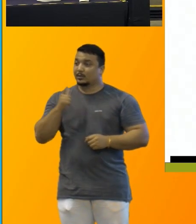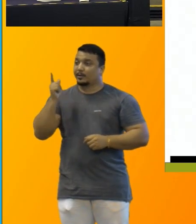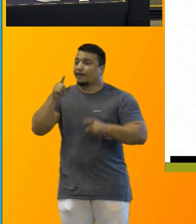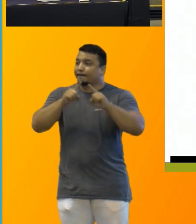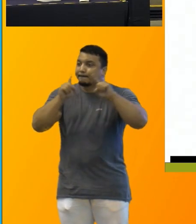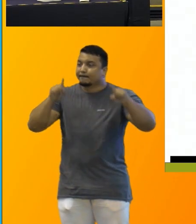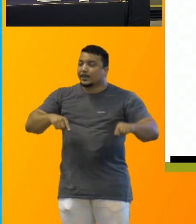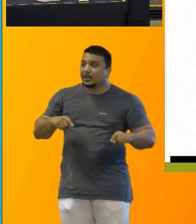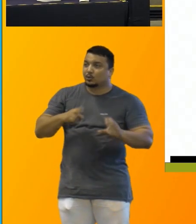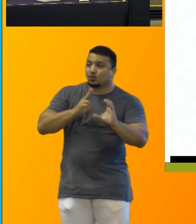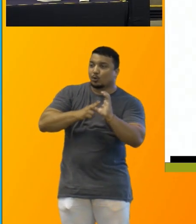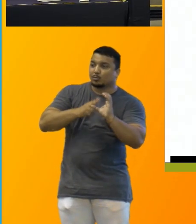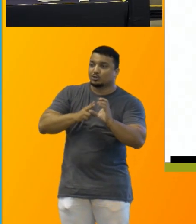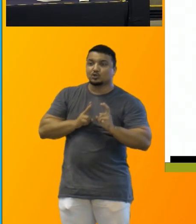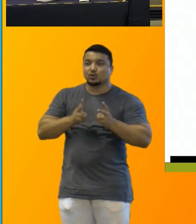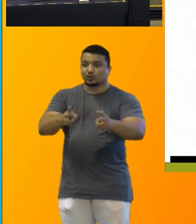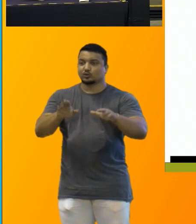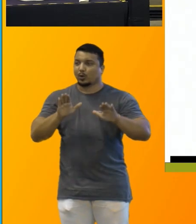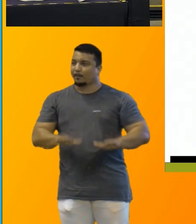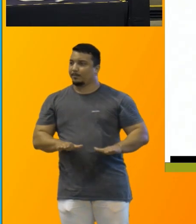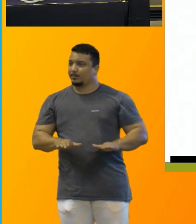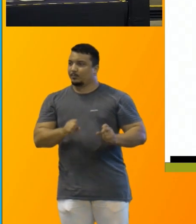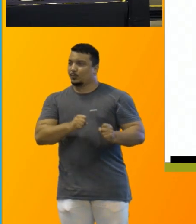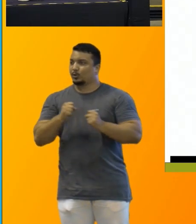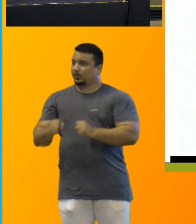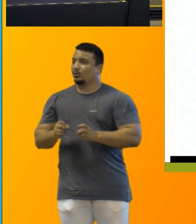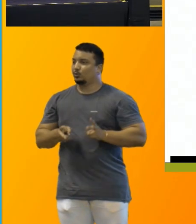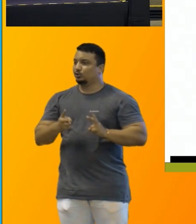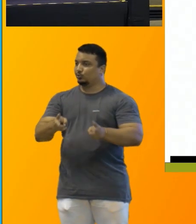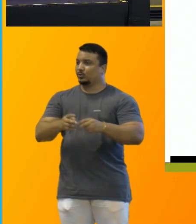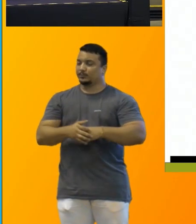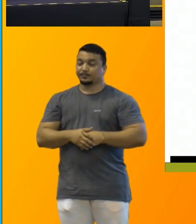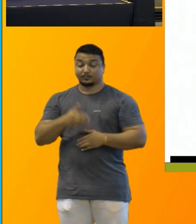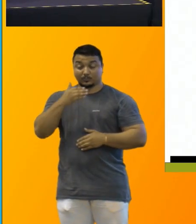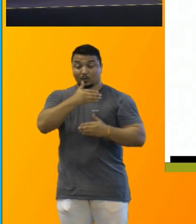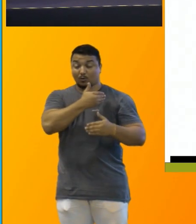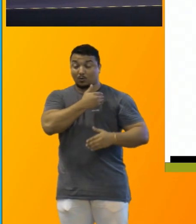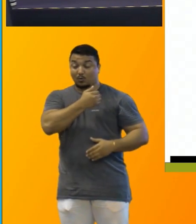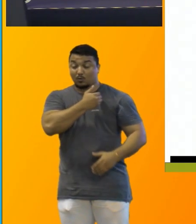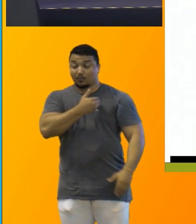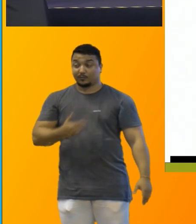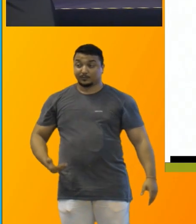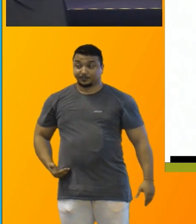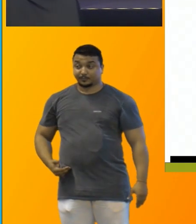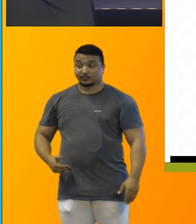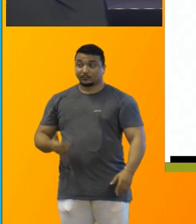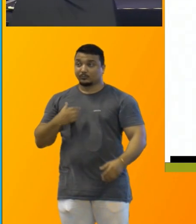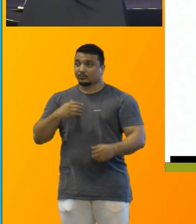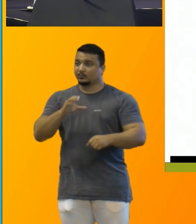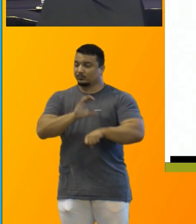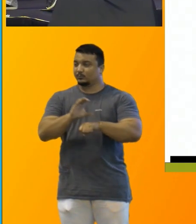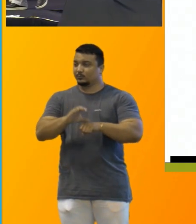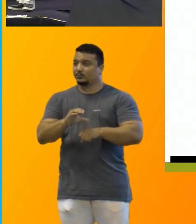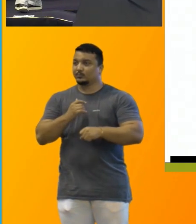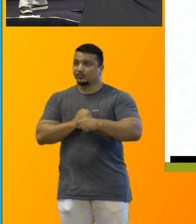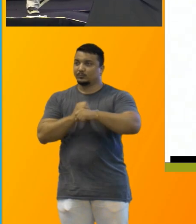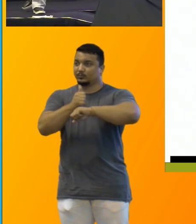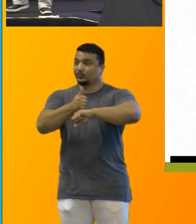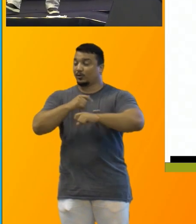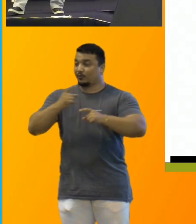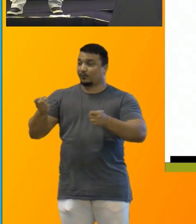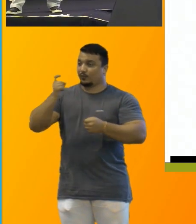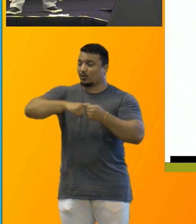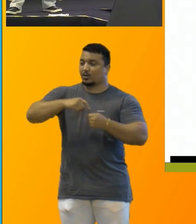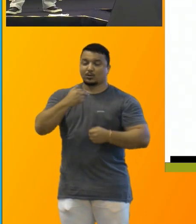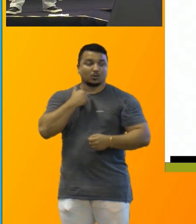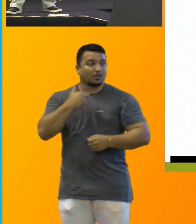comunista para permanecer no poder. Olhe para cá. No governo constitucional era proibido a reeleição. No governo constitucional,